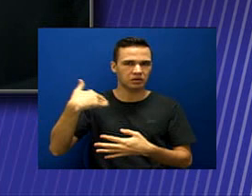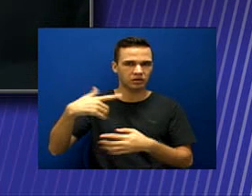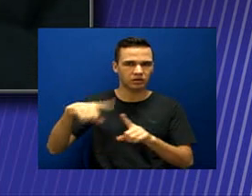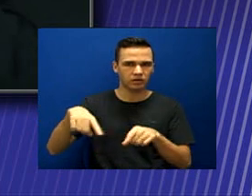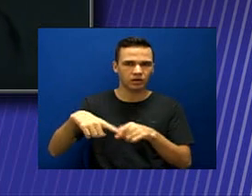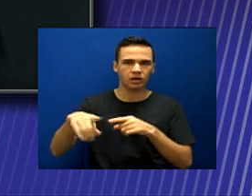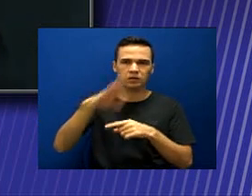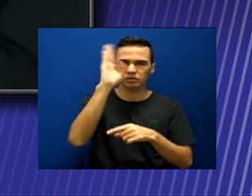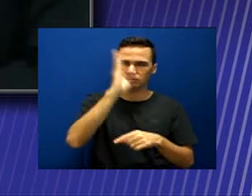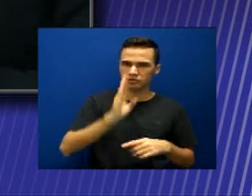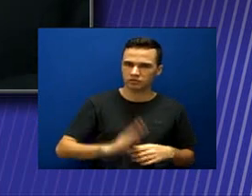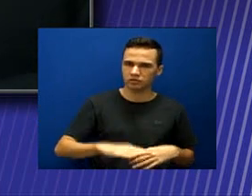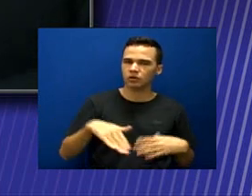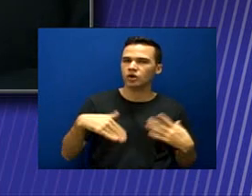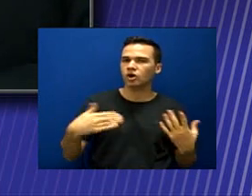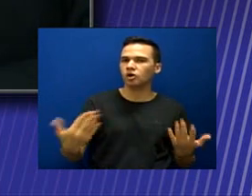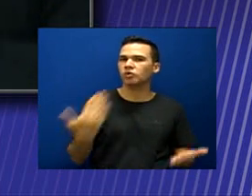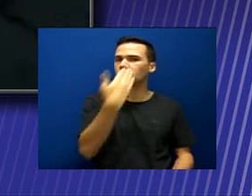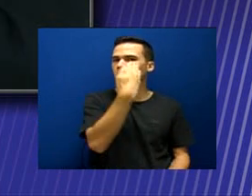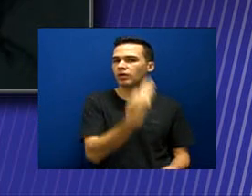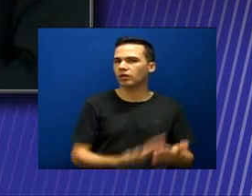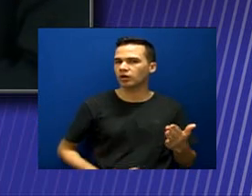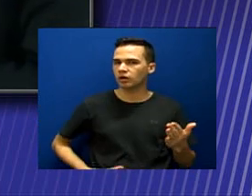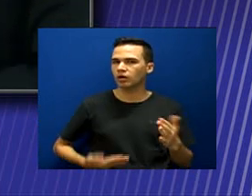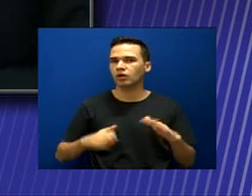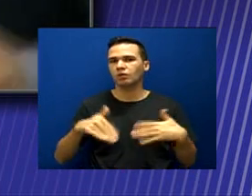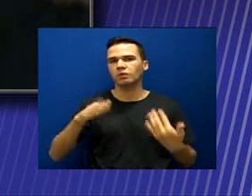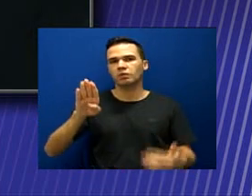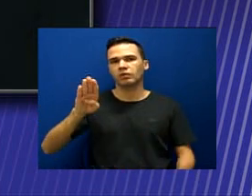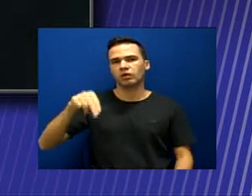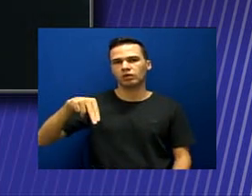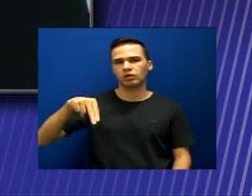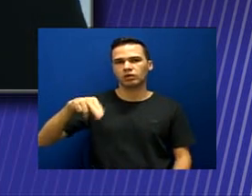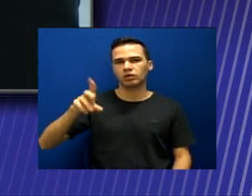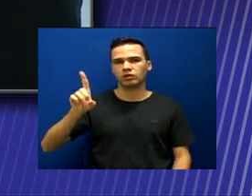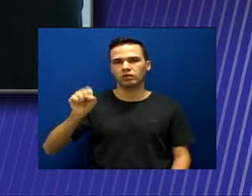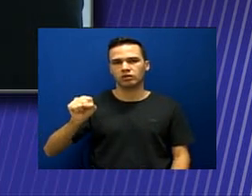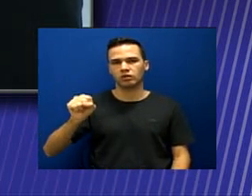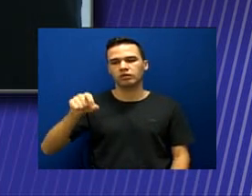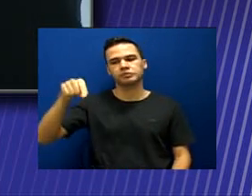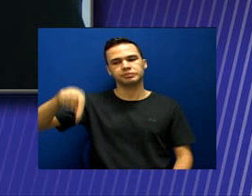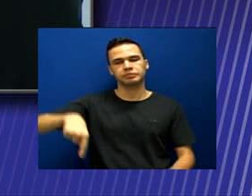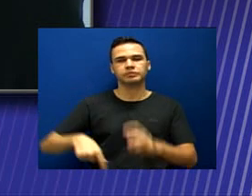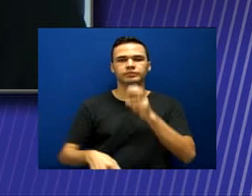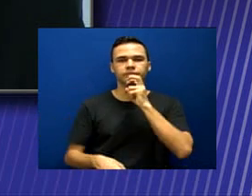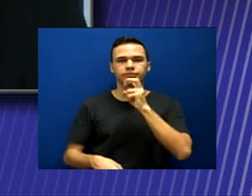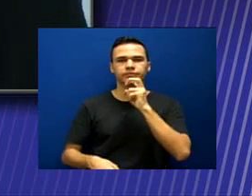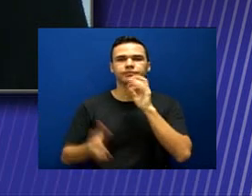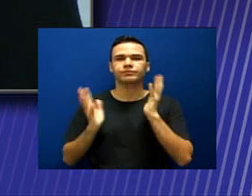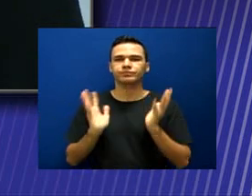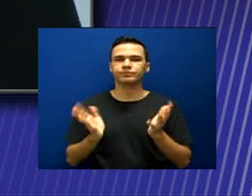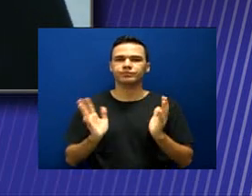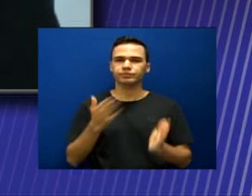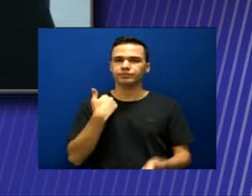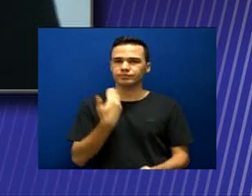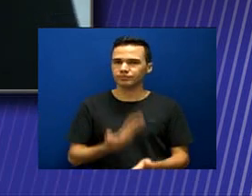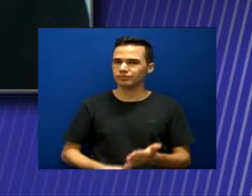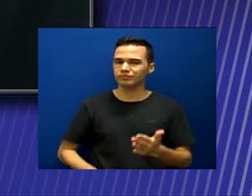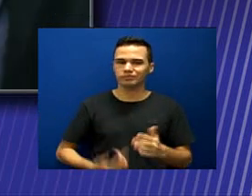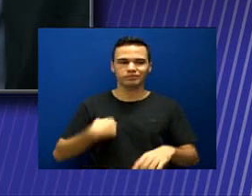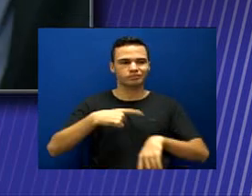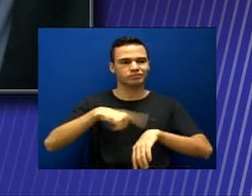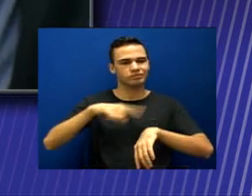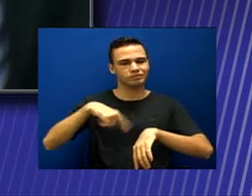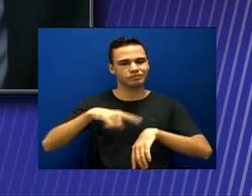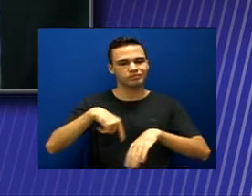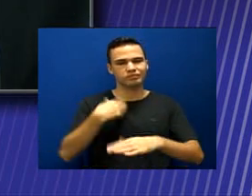Banco do Brasil, seja Fundo Perdido, seja BNDES, Sorocaba já perdeu tempo de não ter tido uma